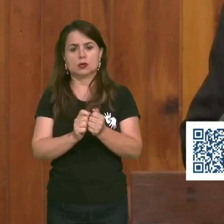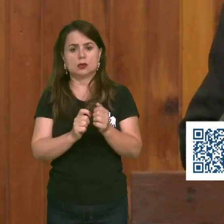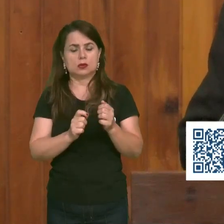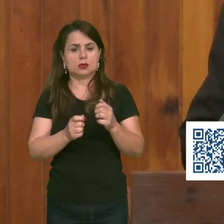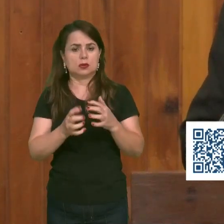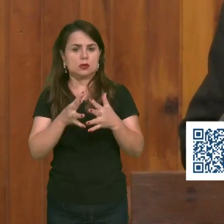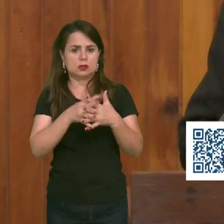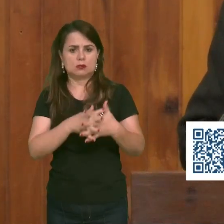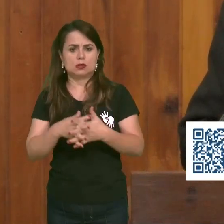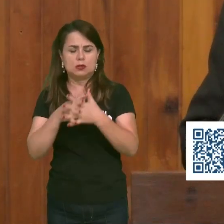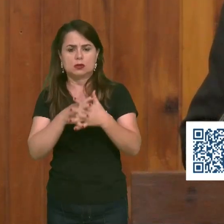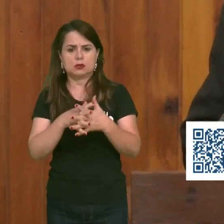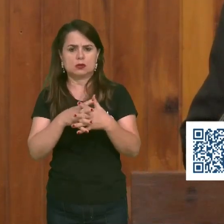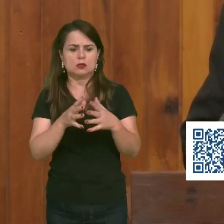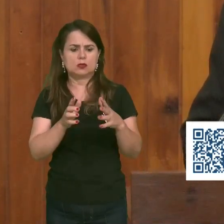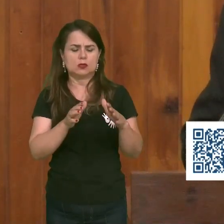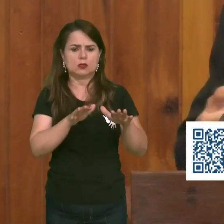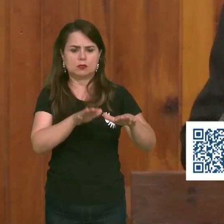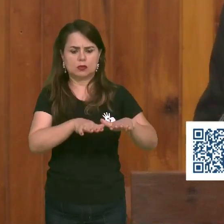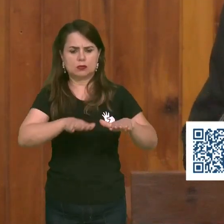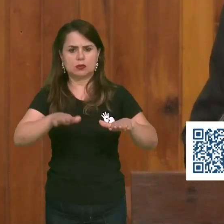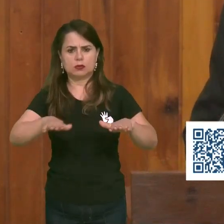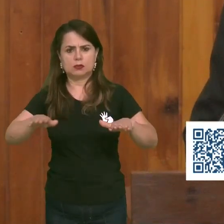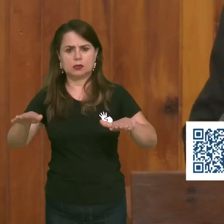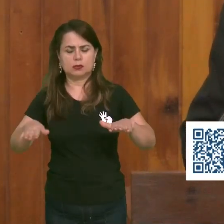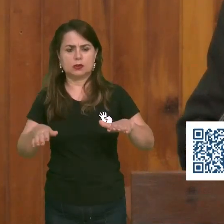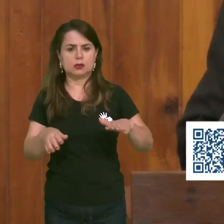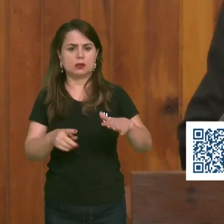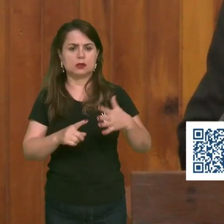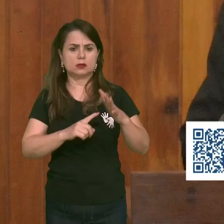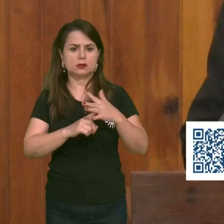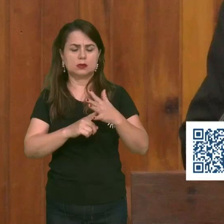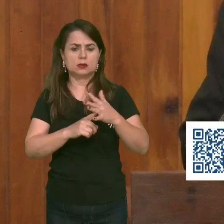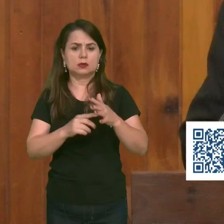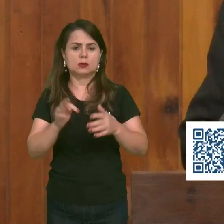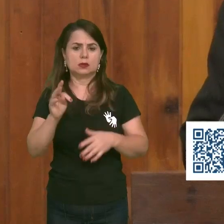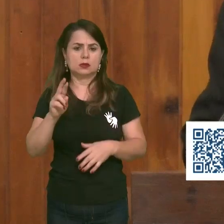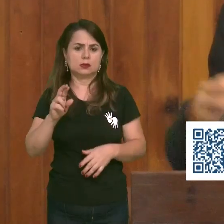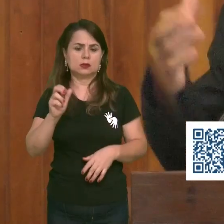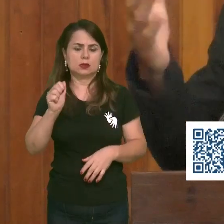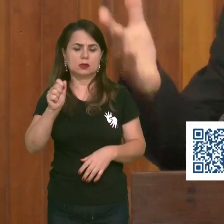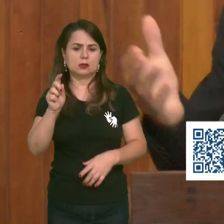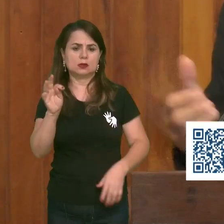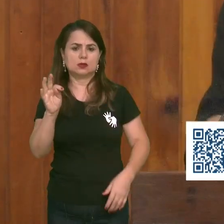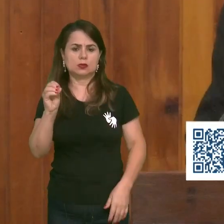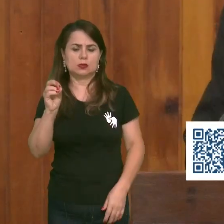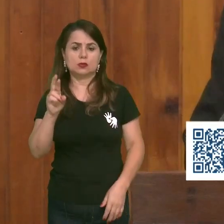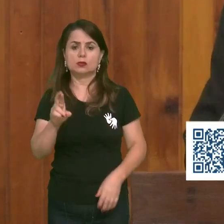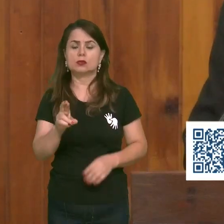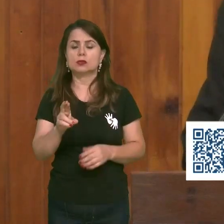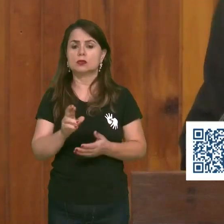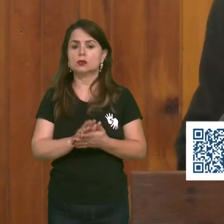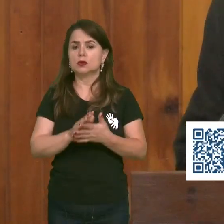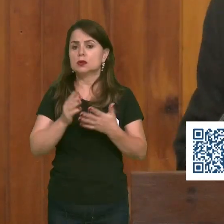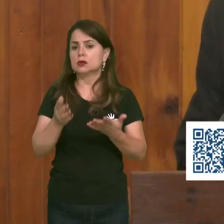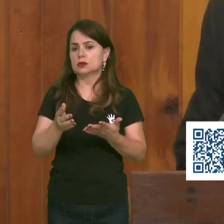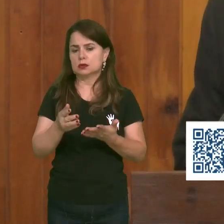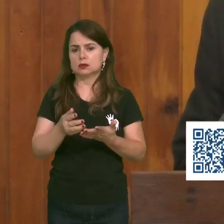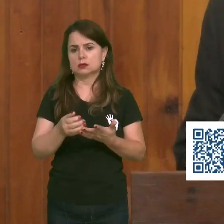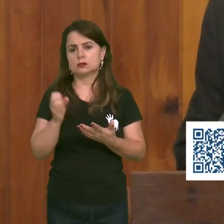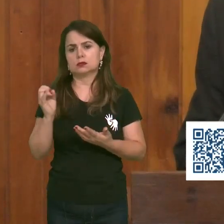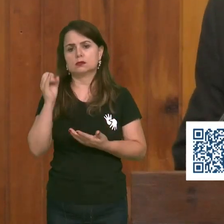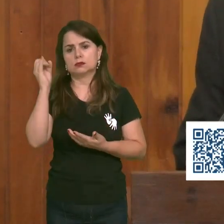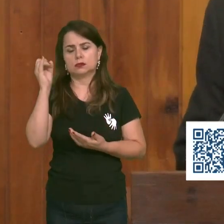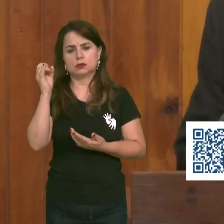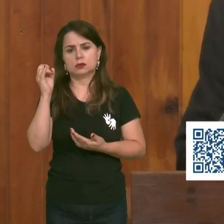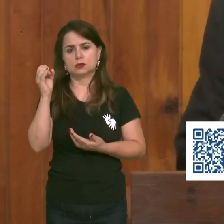tratores e agora seria De grande valia para que se a gente conseguíssemos aí fazer aí o